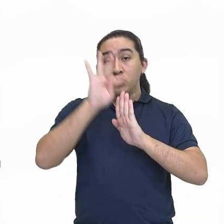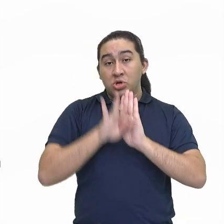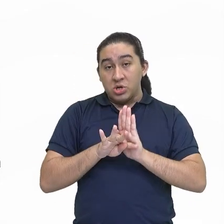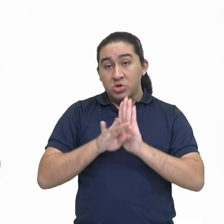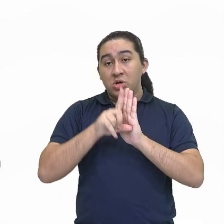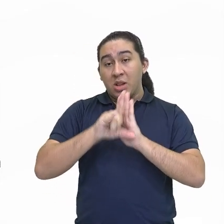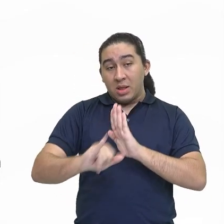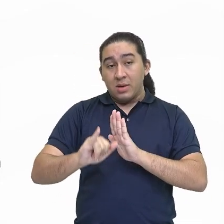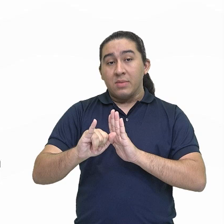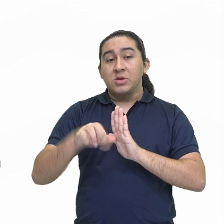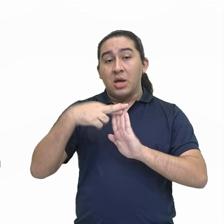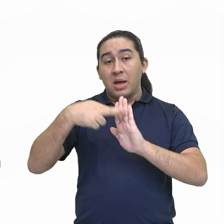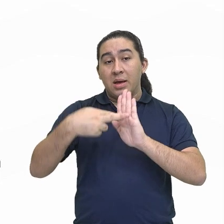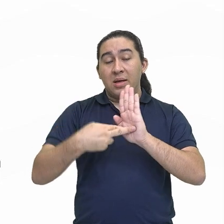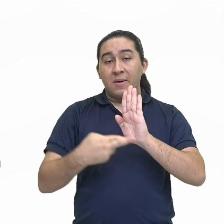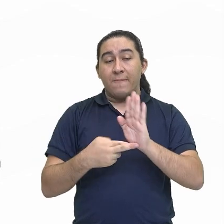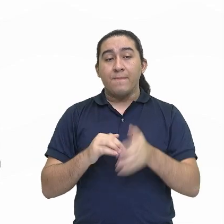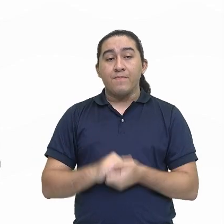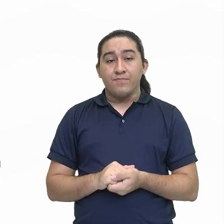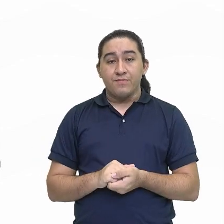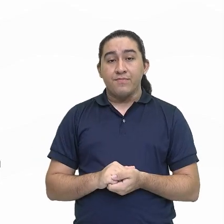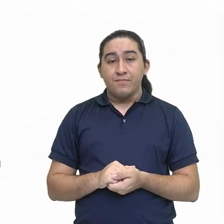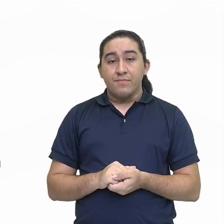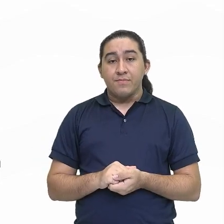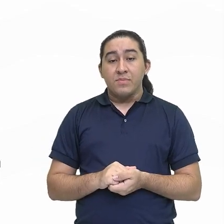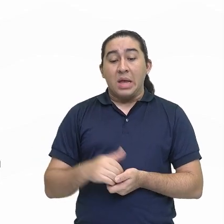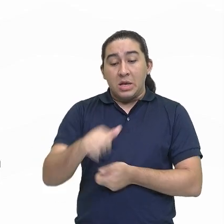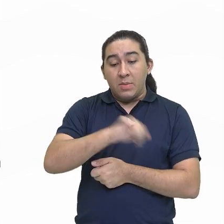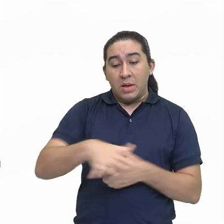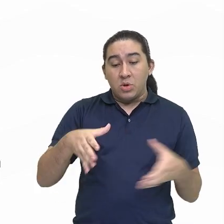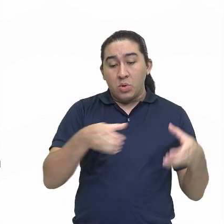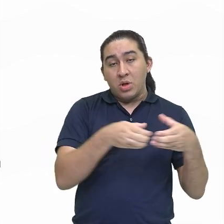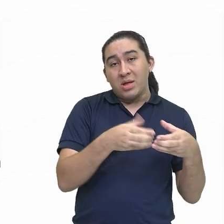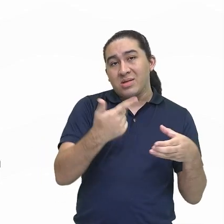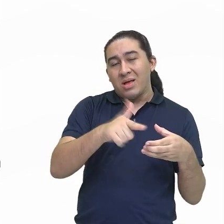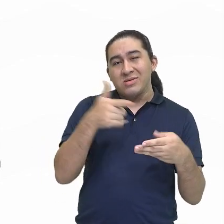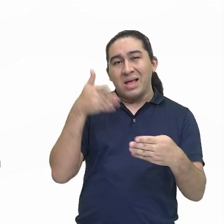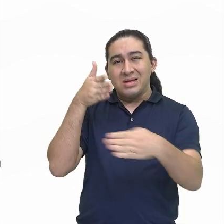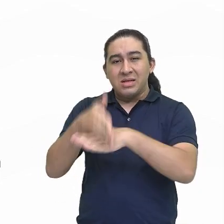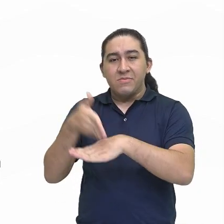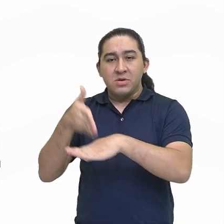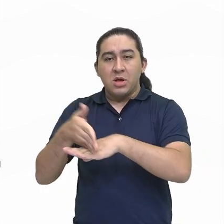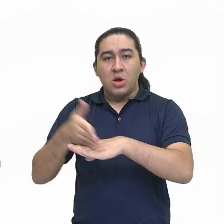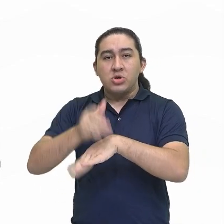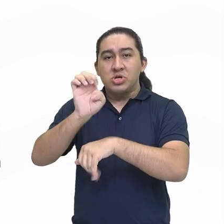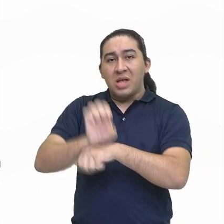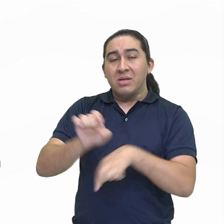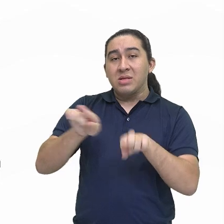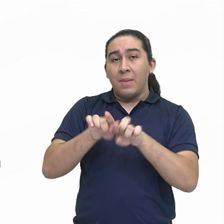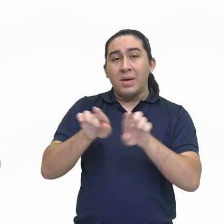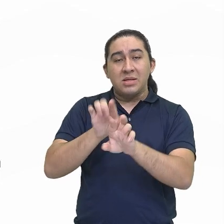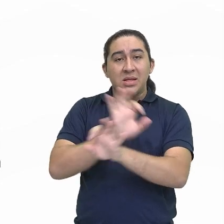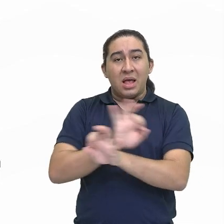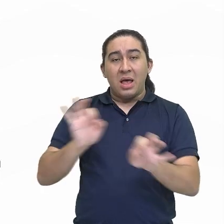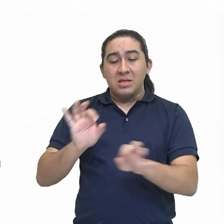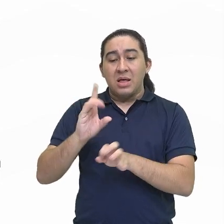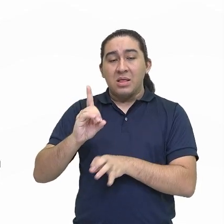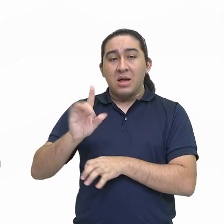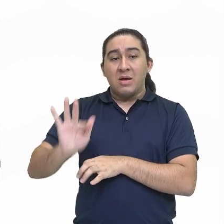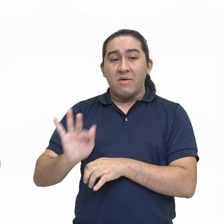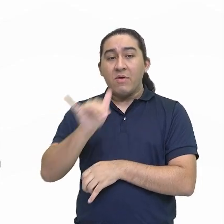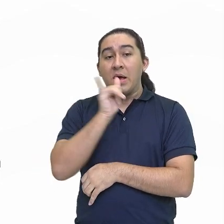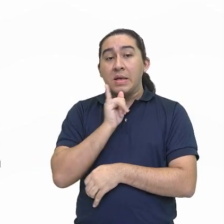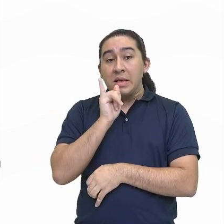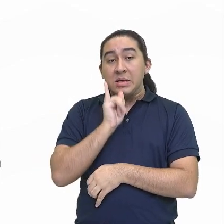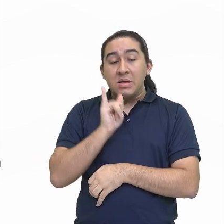legal e normativo. A União não intervirá nos estados, nem no Distrito Federal, exceto para